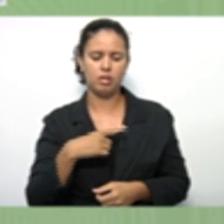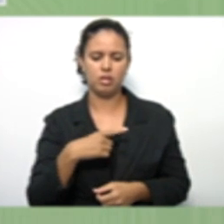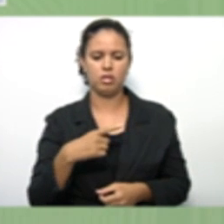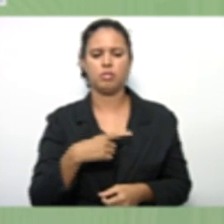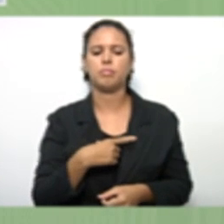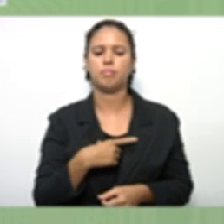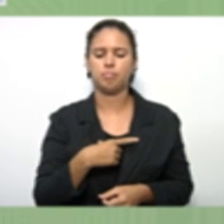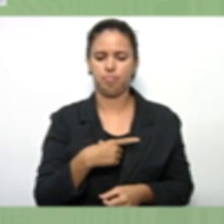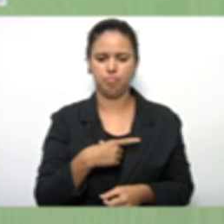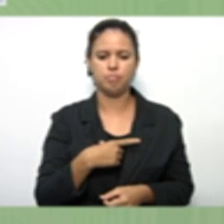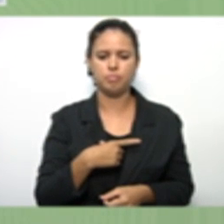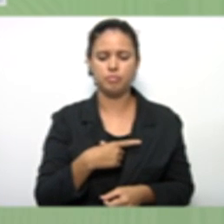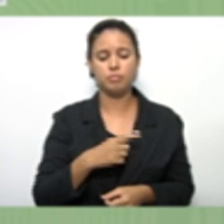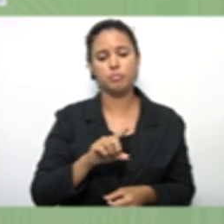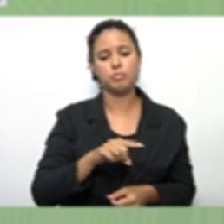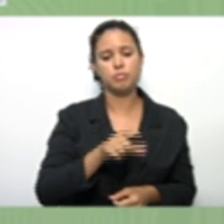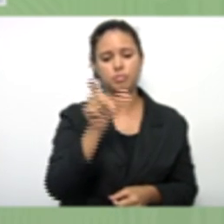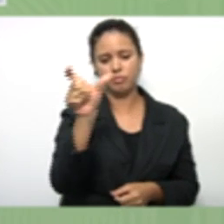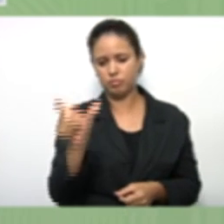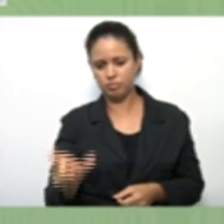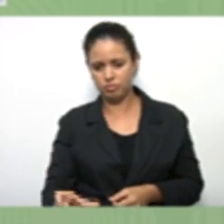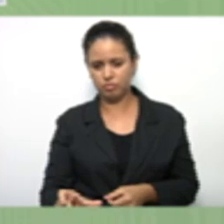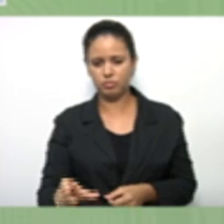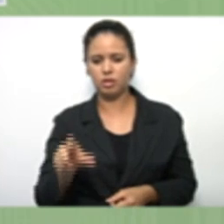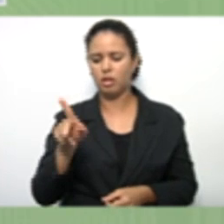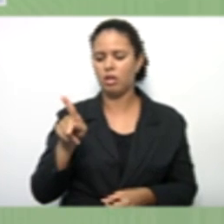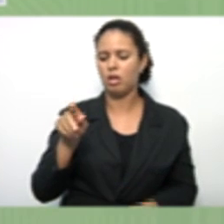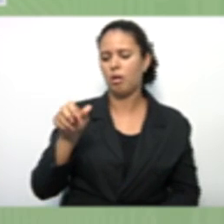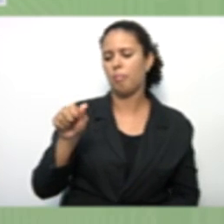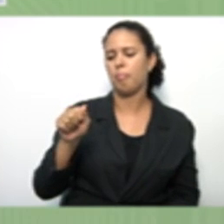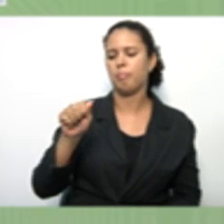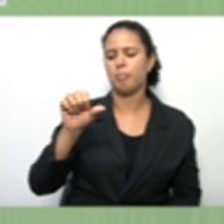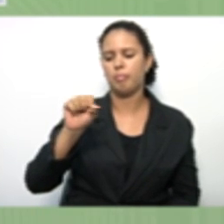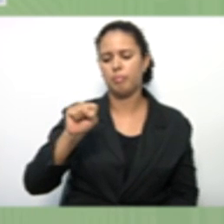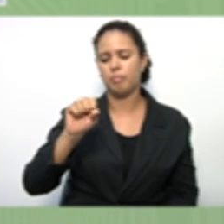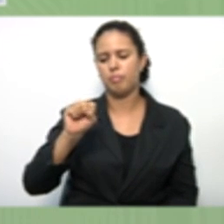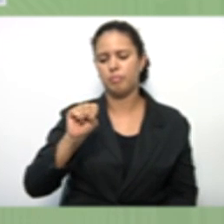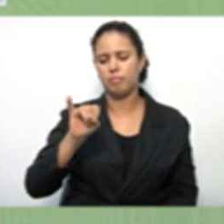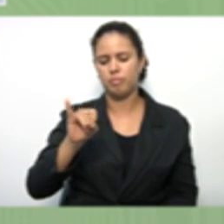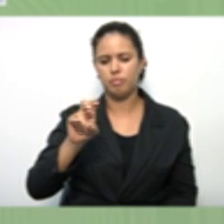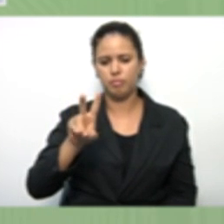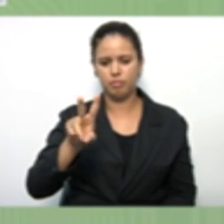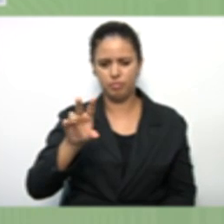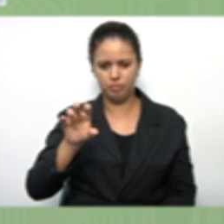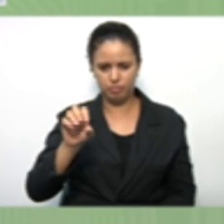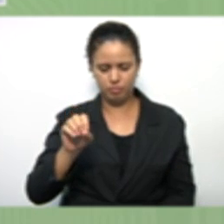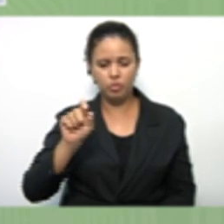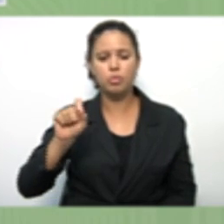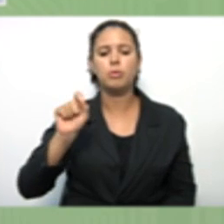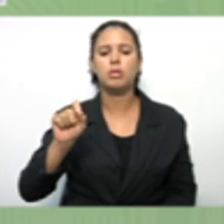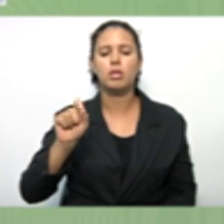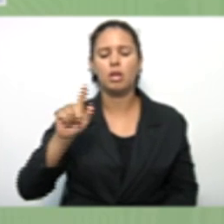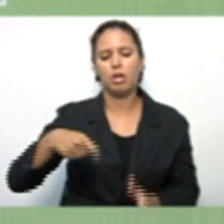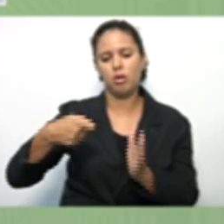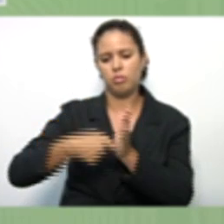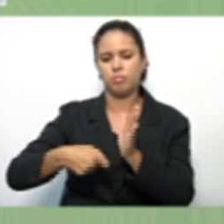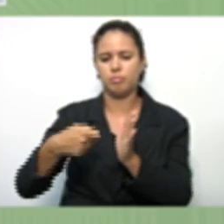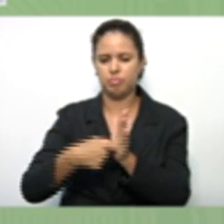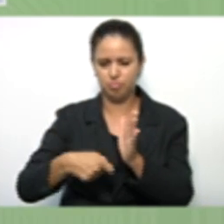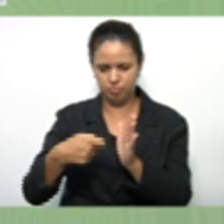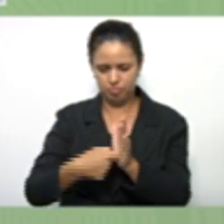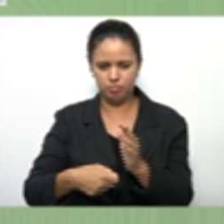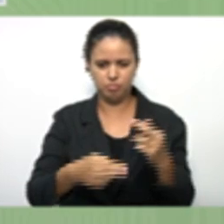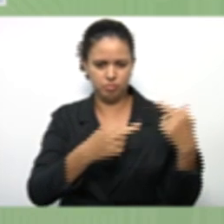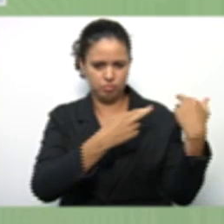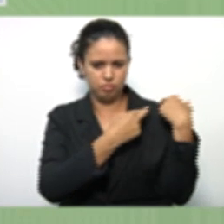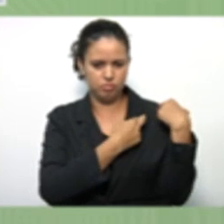terceiros. No passivo, nós temos as obrigações. Então, essas obrigações aqui, elas aparecem zeradas, mas nas obrigações